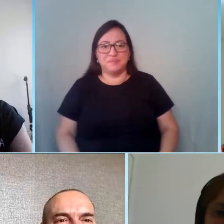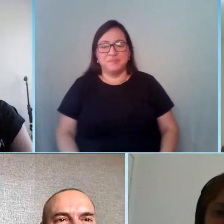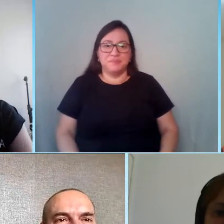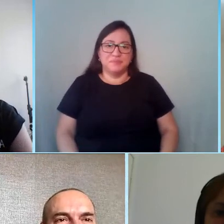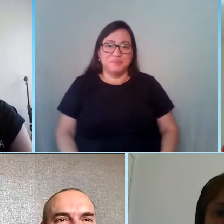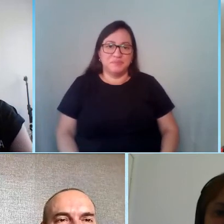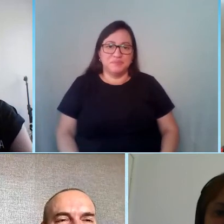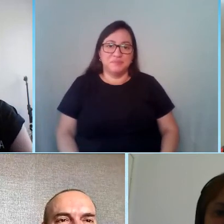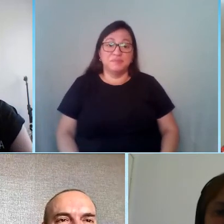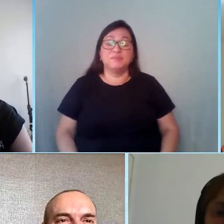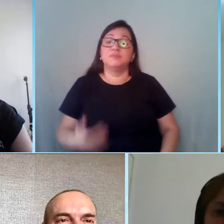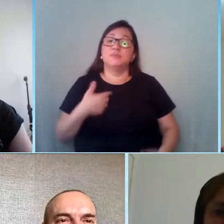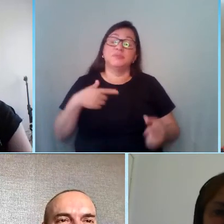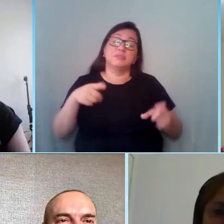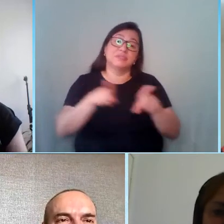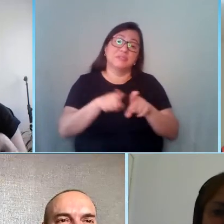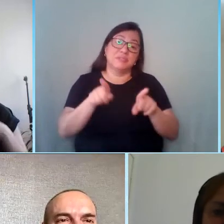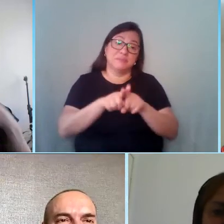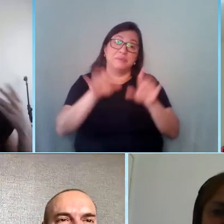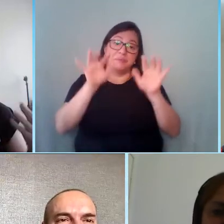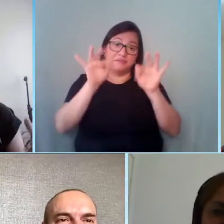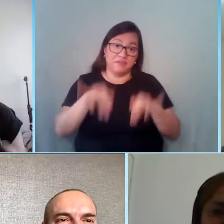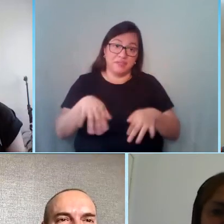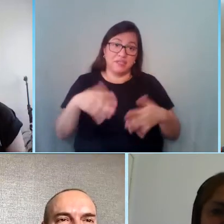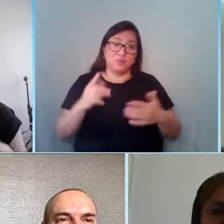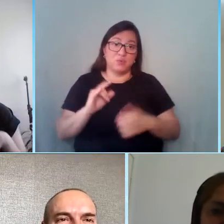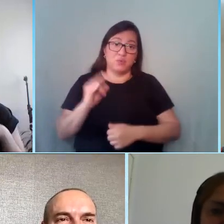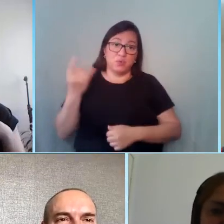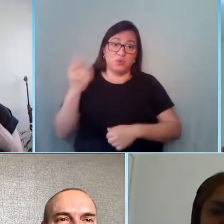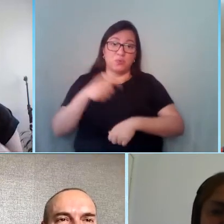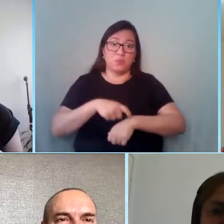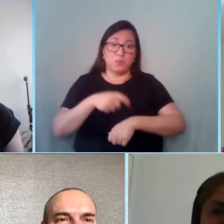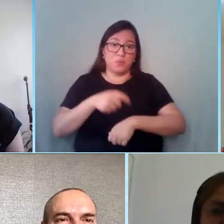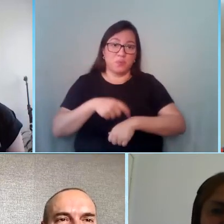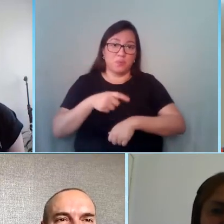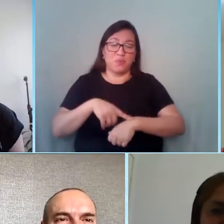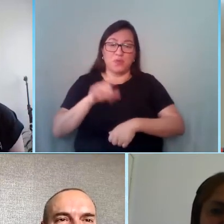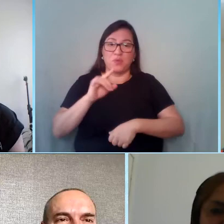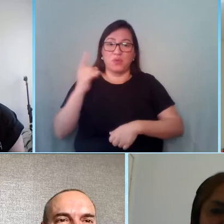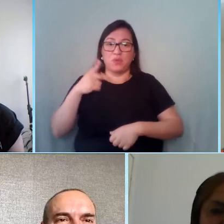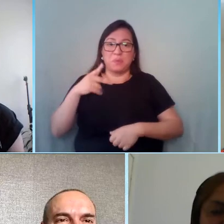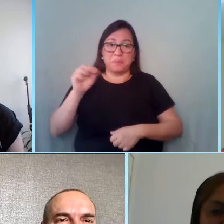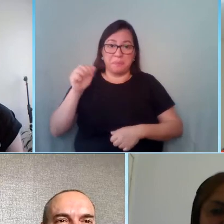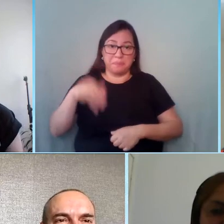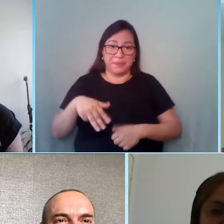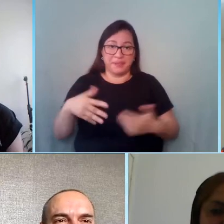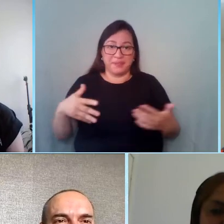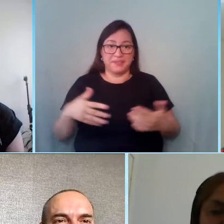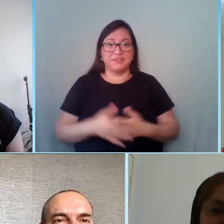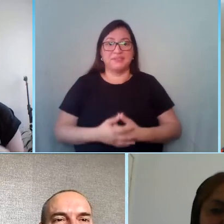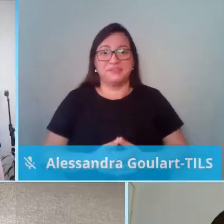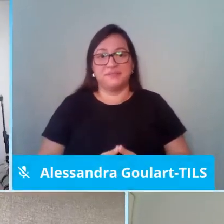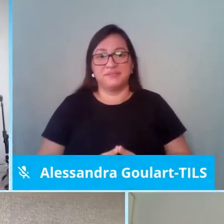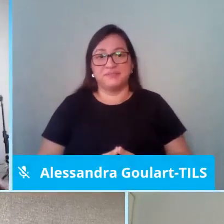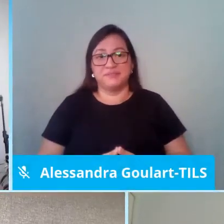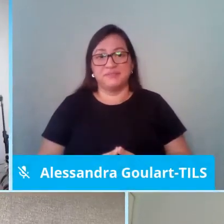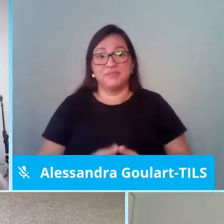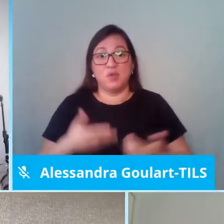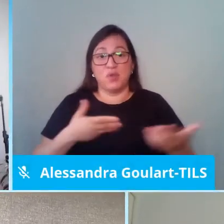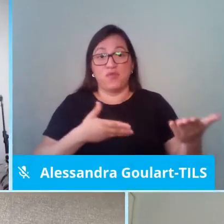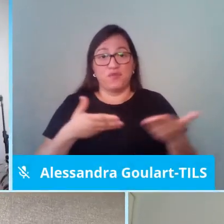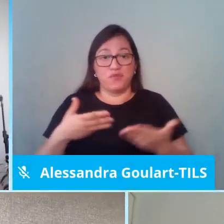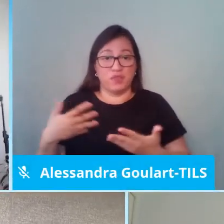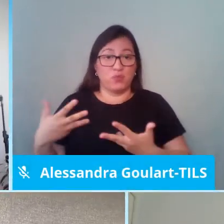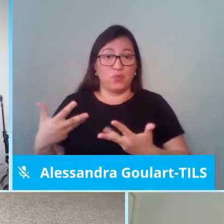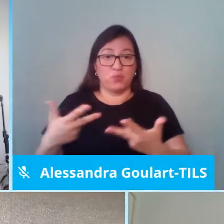E queria, né, para a gente encerrar nesse último momento, nesse último PIN Debate do ano, convidar toda a equipe